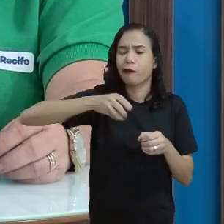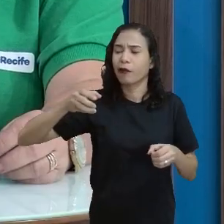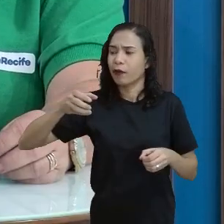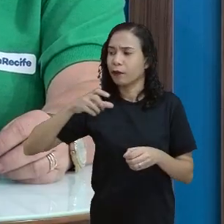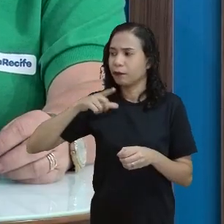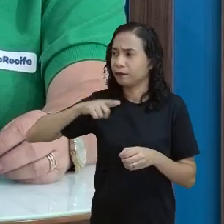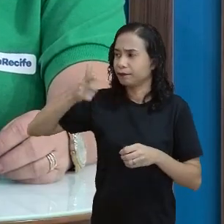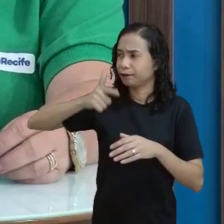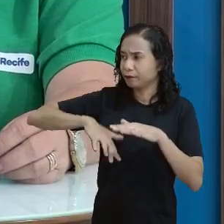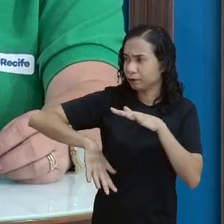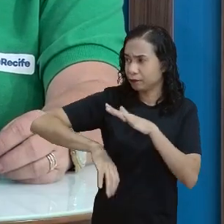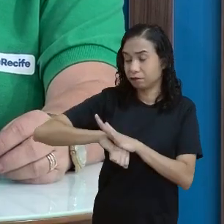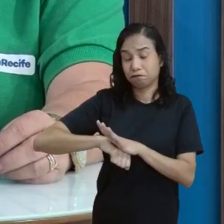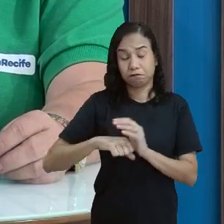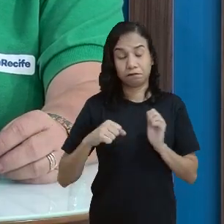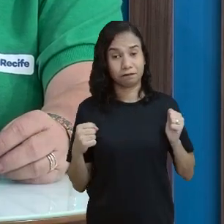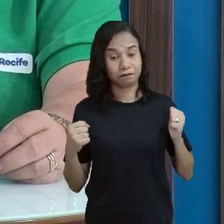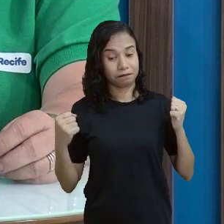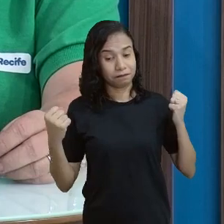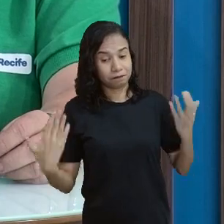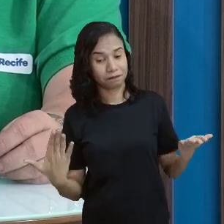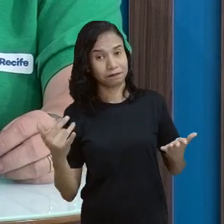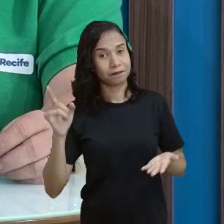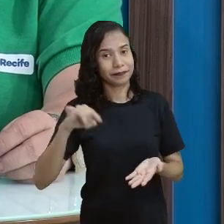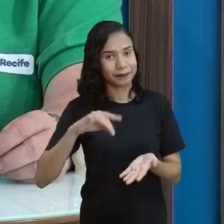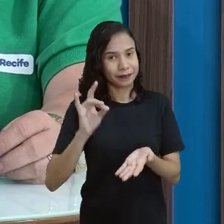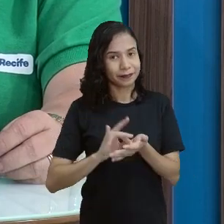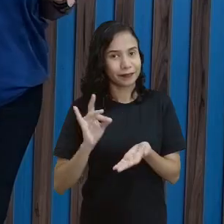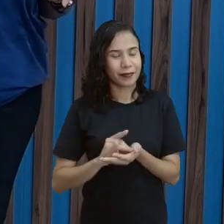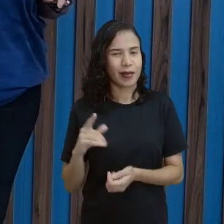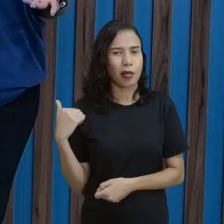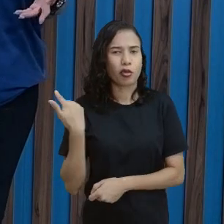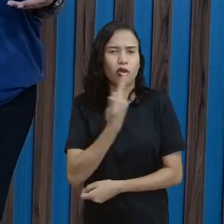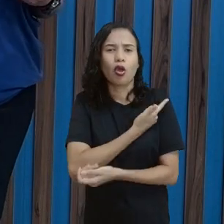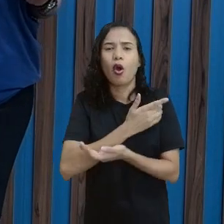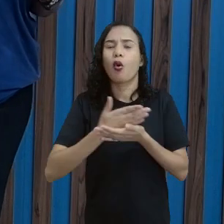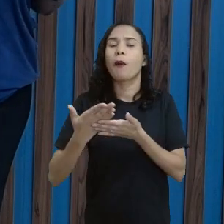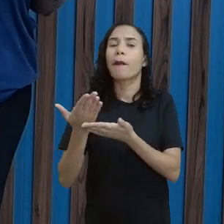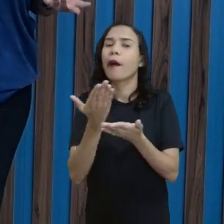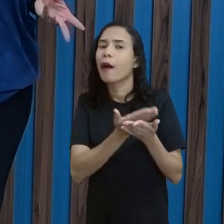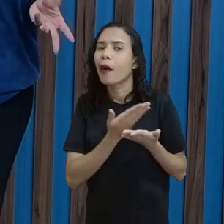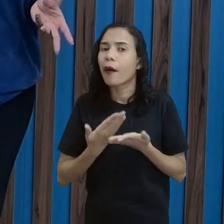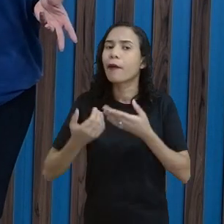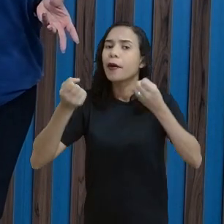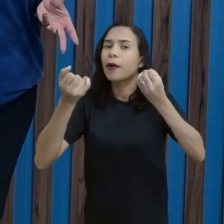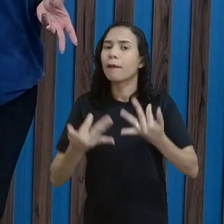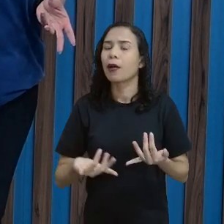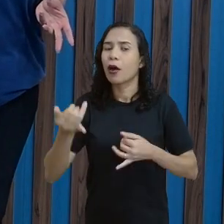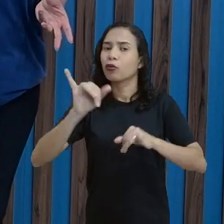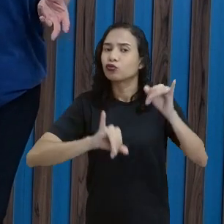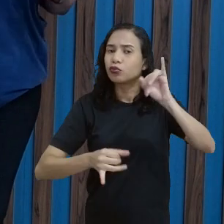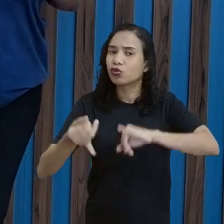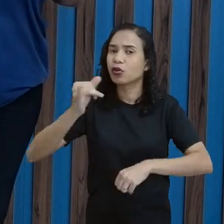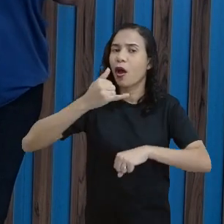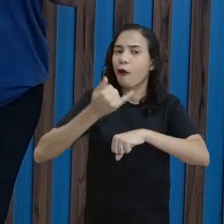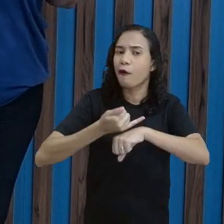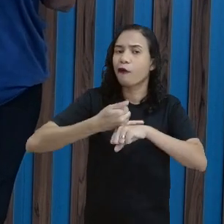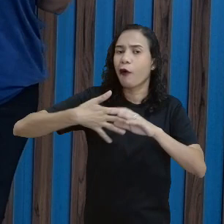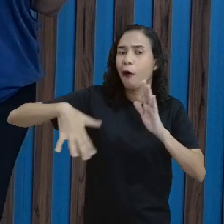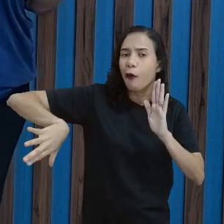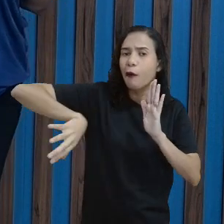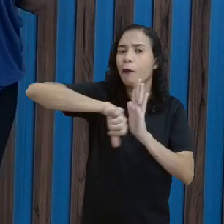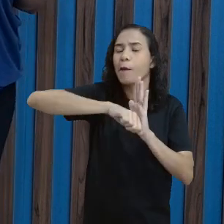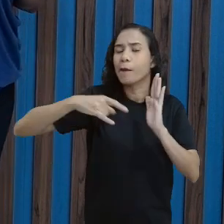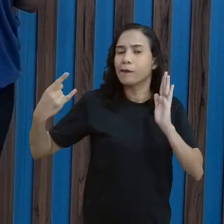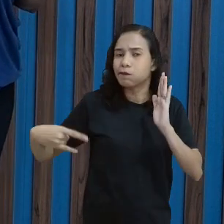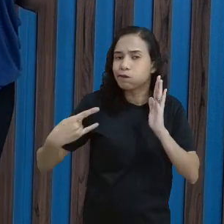essa atração. Será que vai atrair? Exatamente, pois é. A gente já começou a aula hoje falando de substâncias ferromagnéticas, e eu falei o